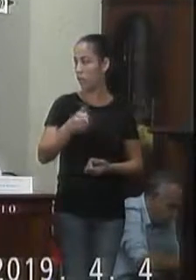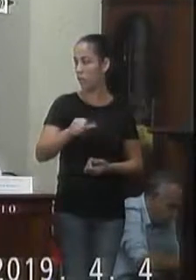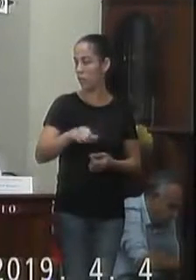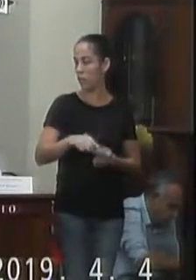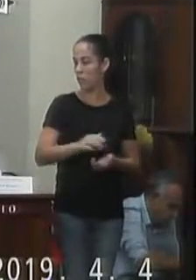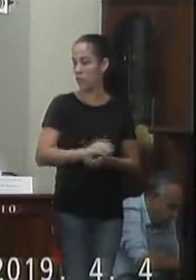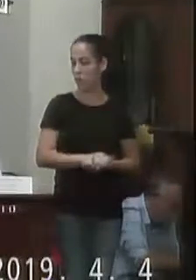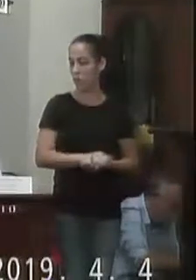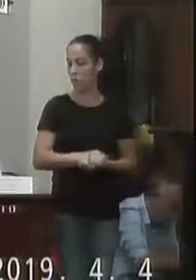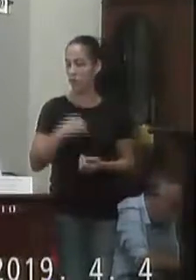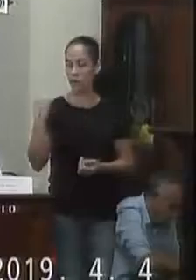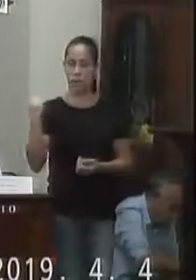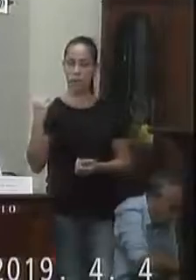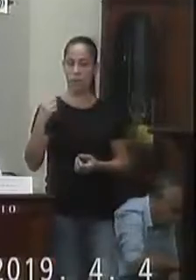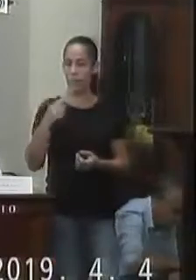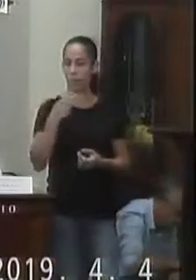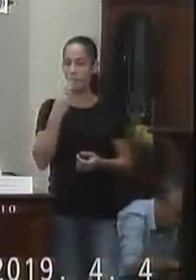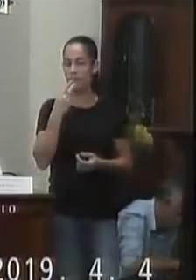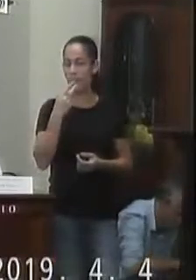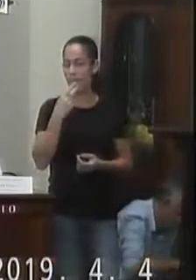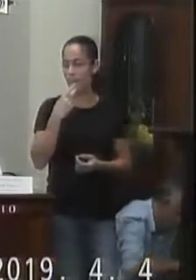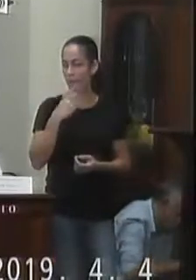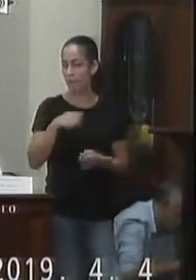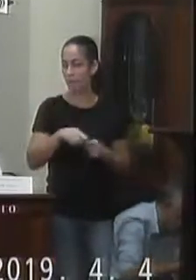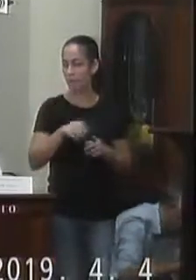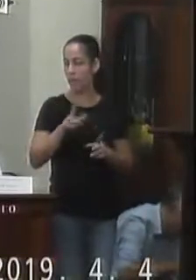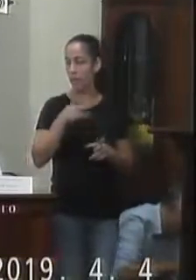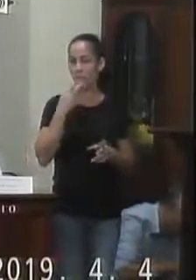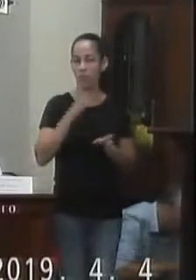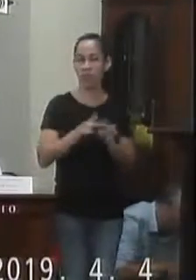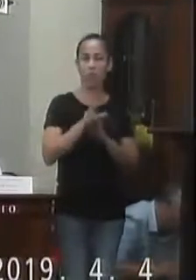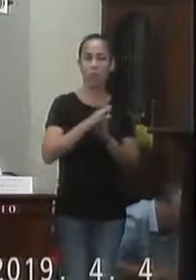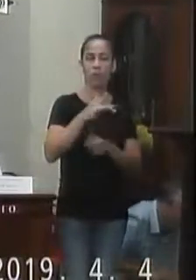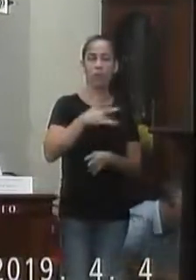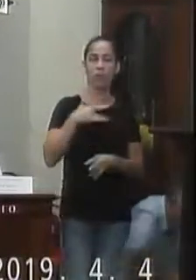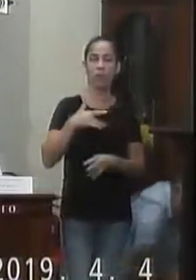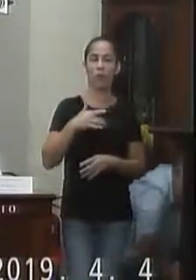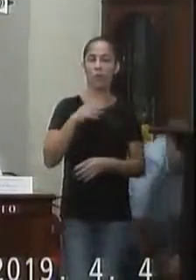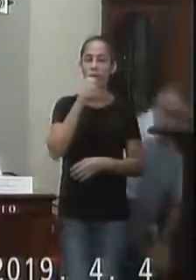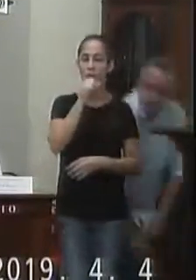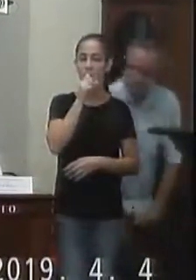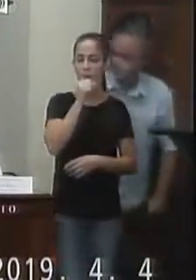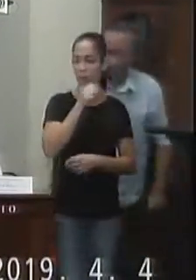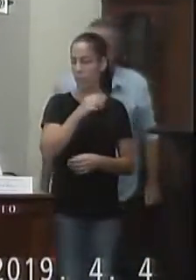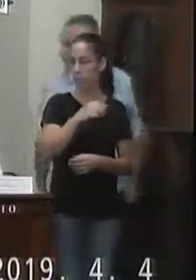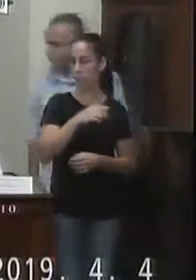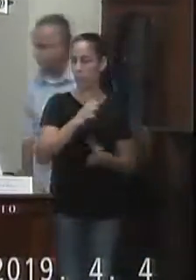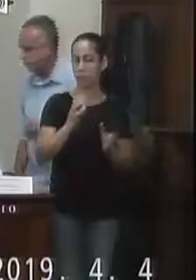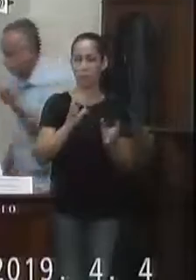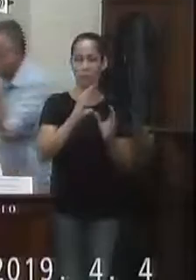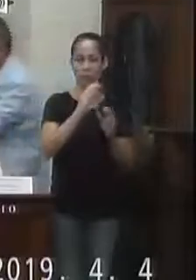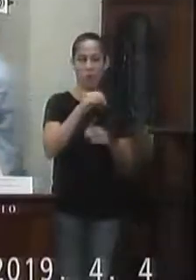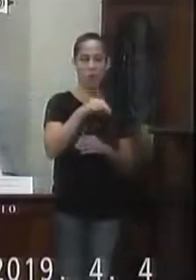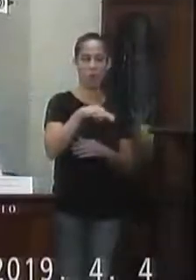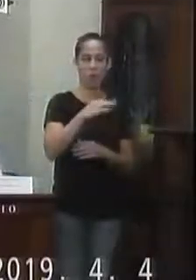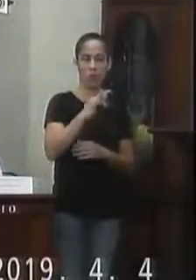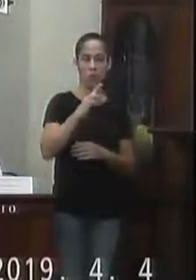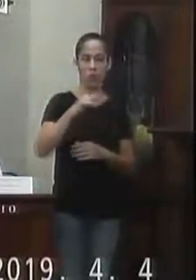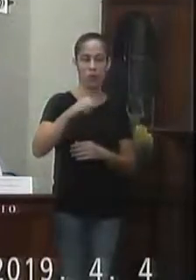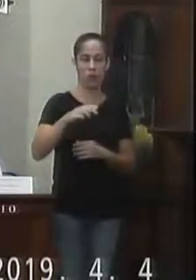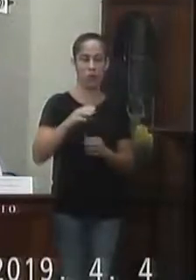Rafael. É importante destacar, já que a gente está falando do Conselho de Saúde, sábado agora, tem a Conferência Municipal